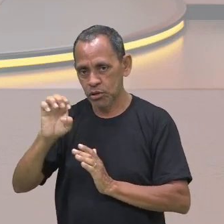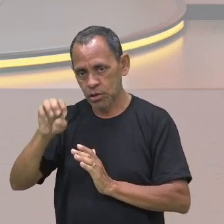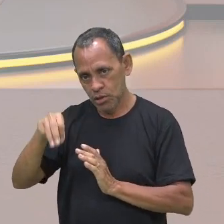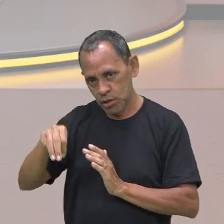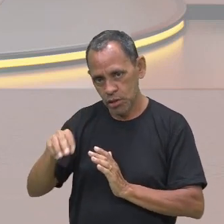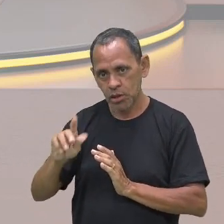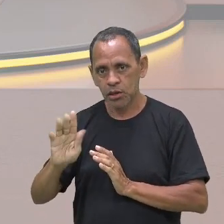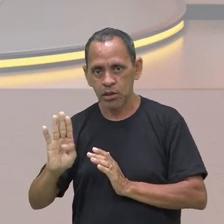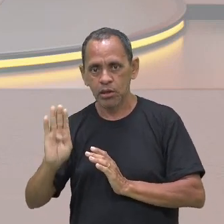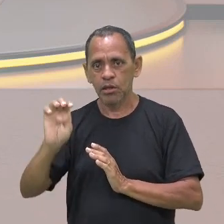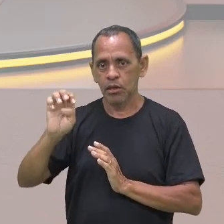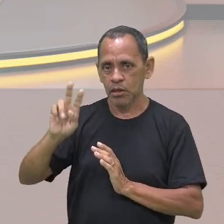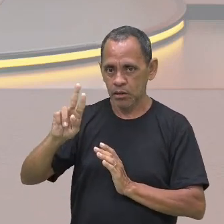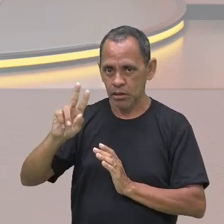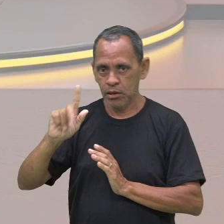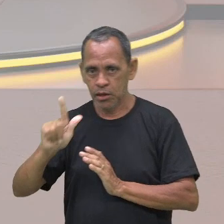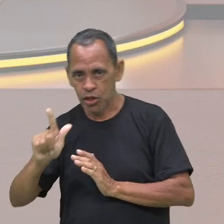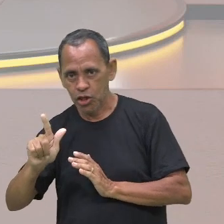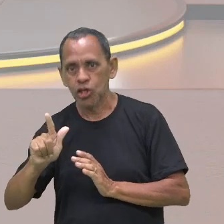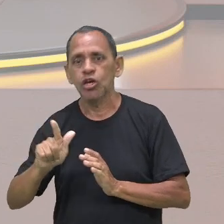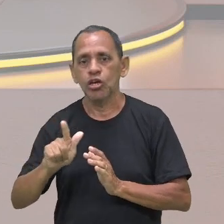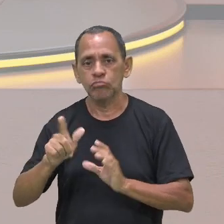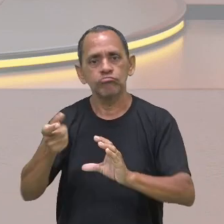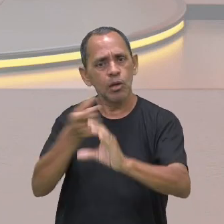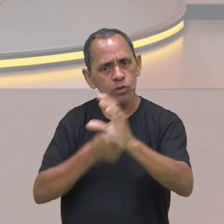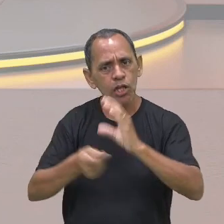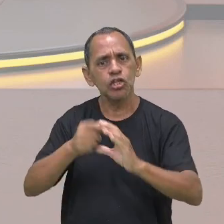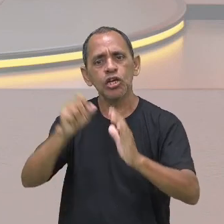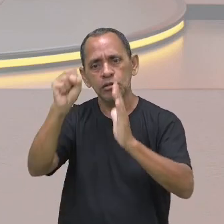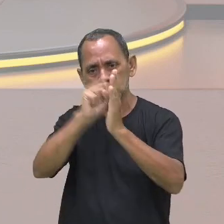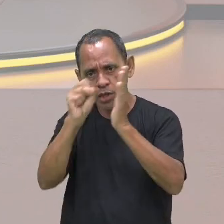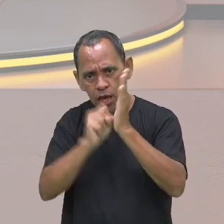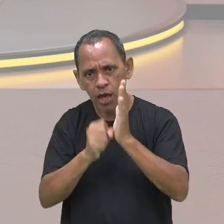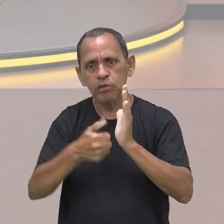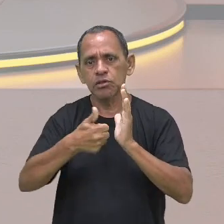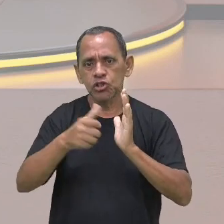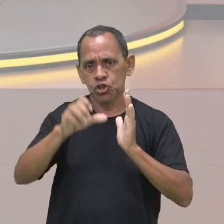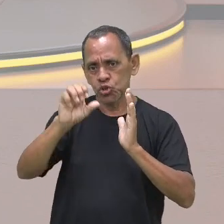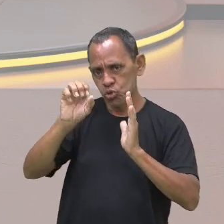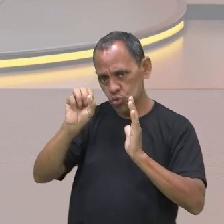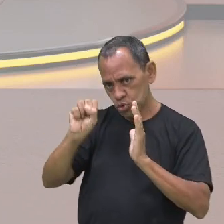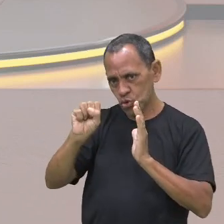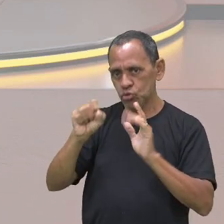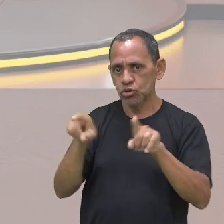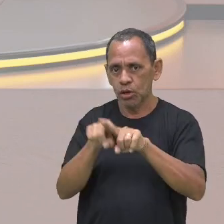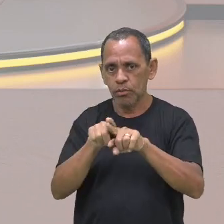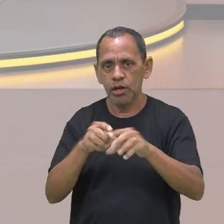industrializada, liberal, capitalista, no século XVIII. E